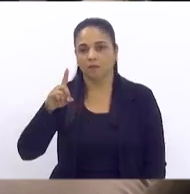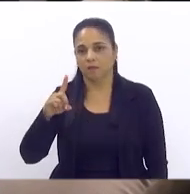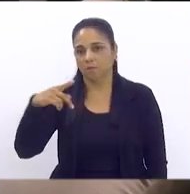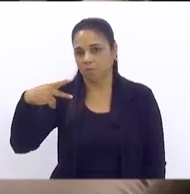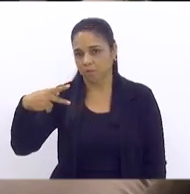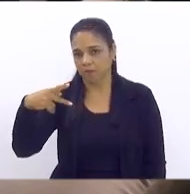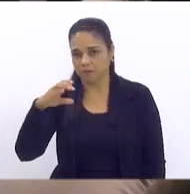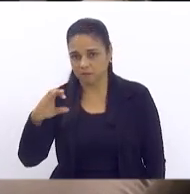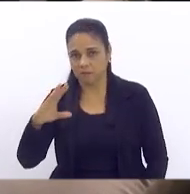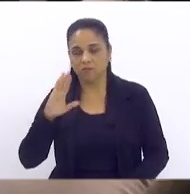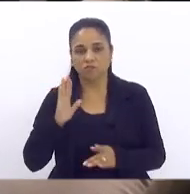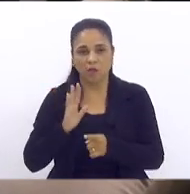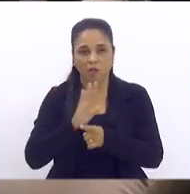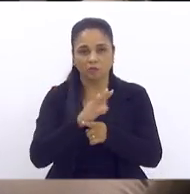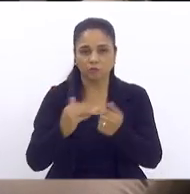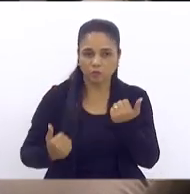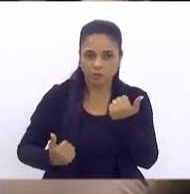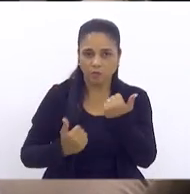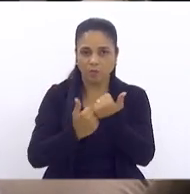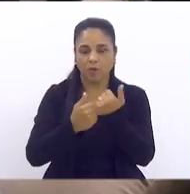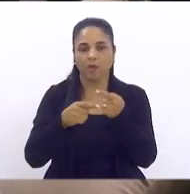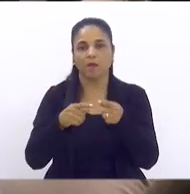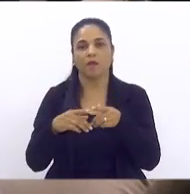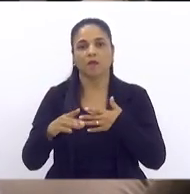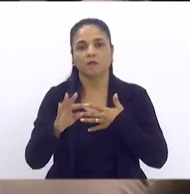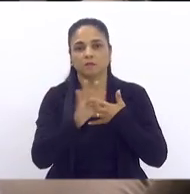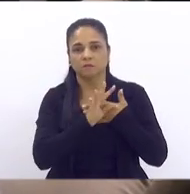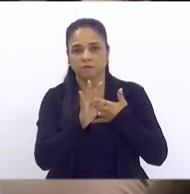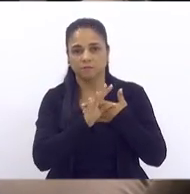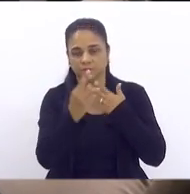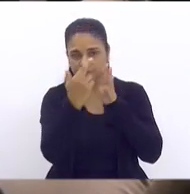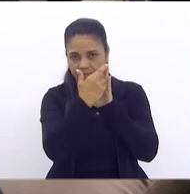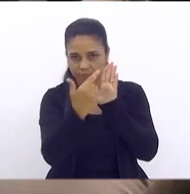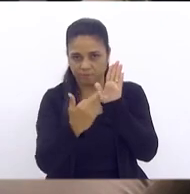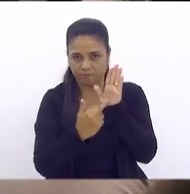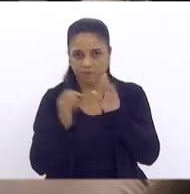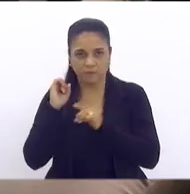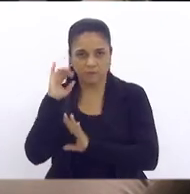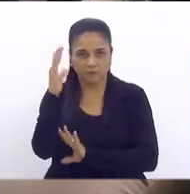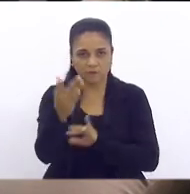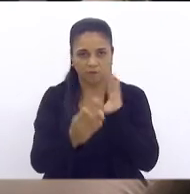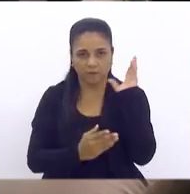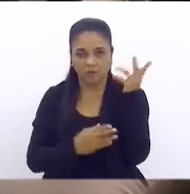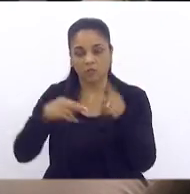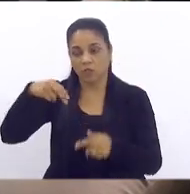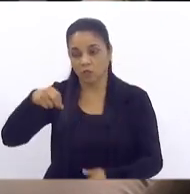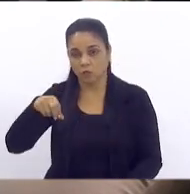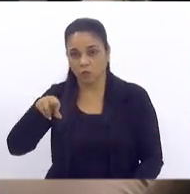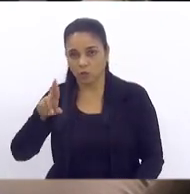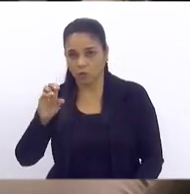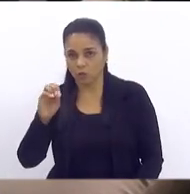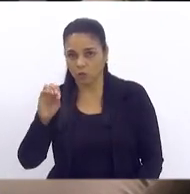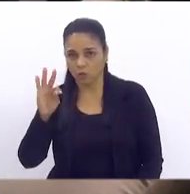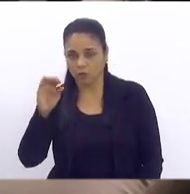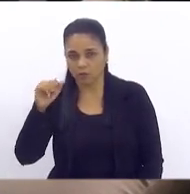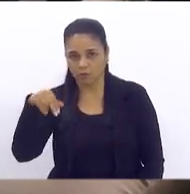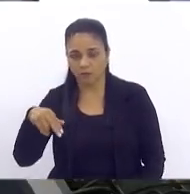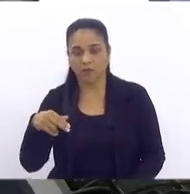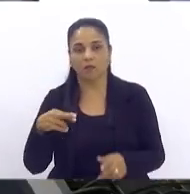já colabora emitindo as normas técnicas ambientais e as NORTAM, as normas técnicas